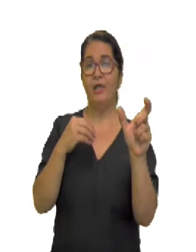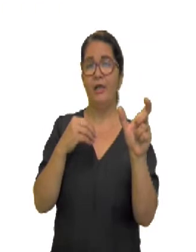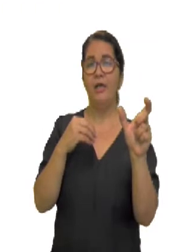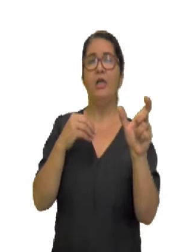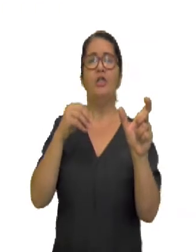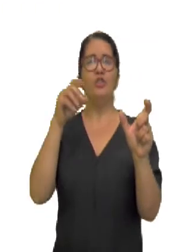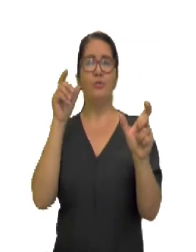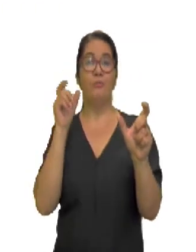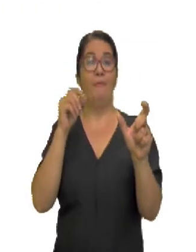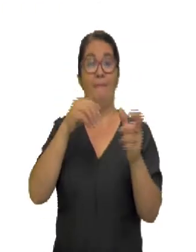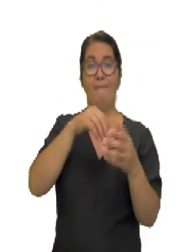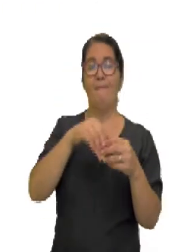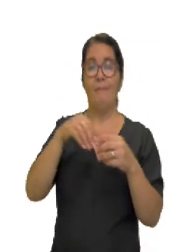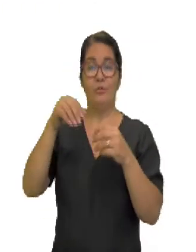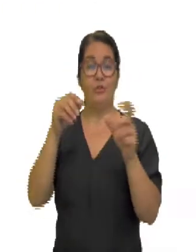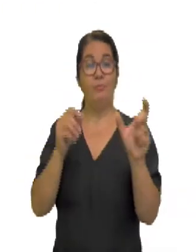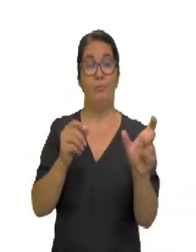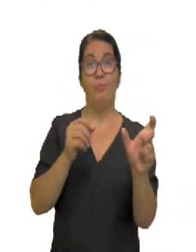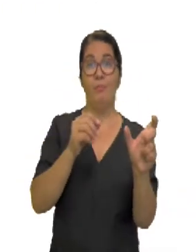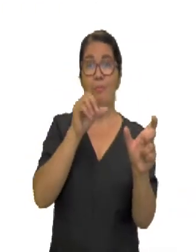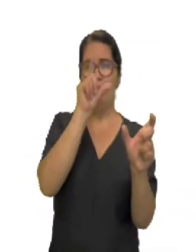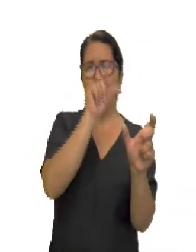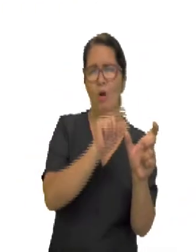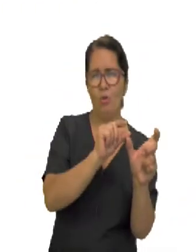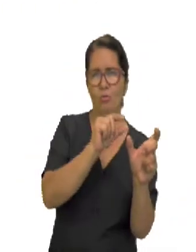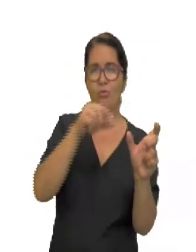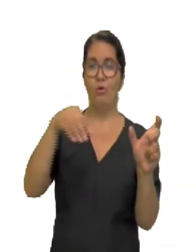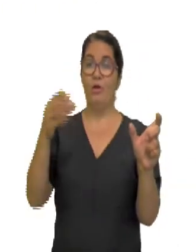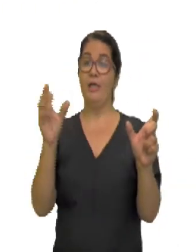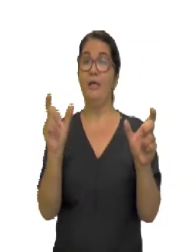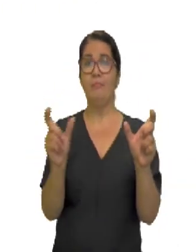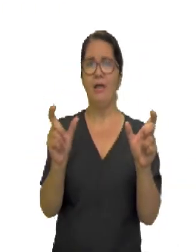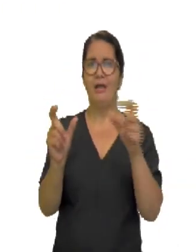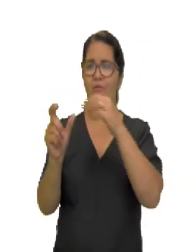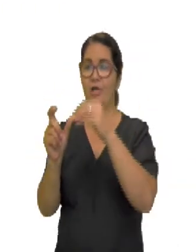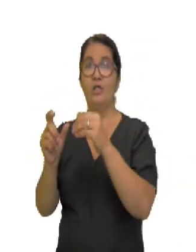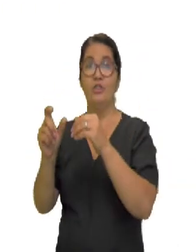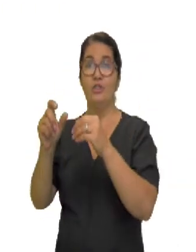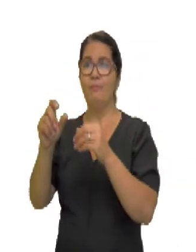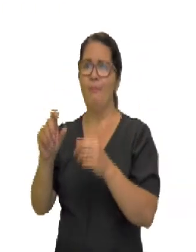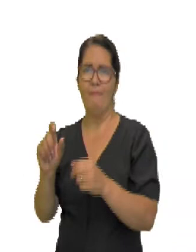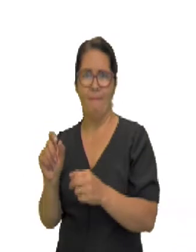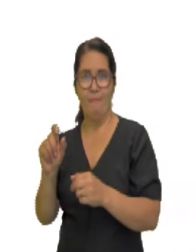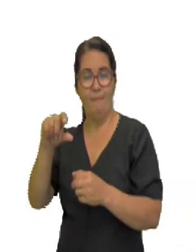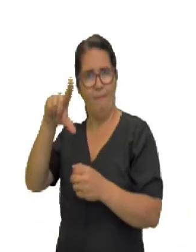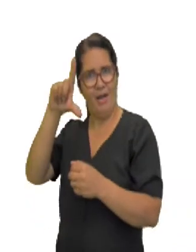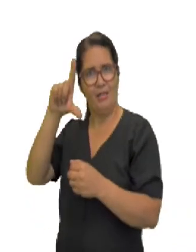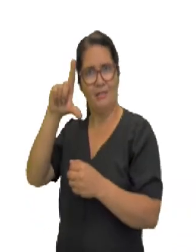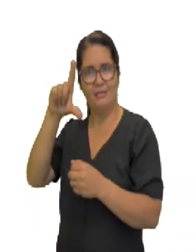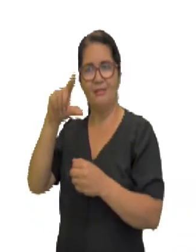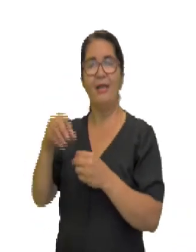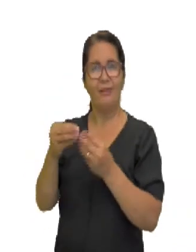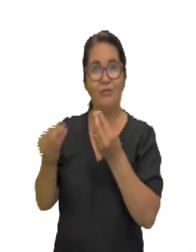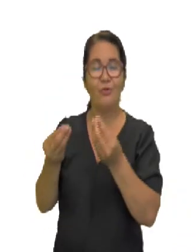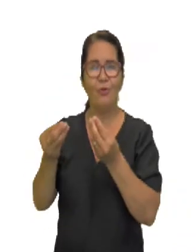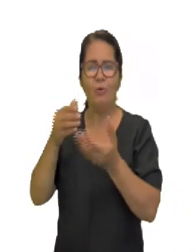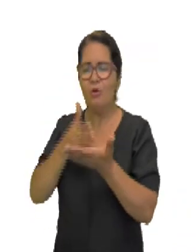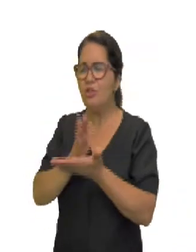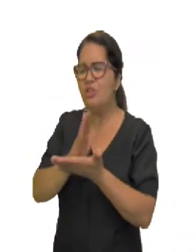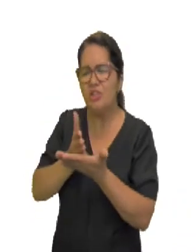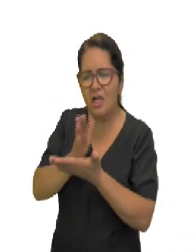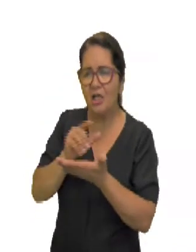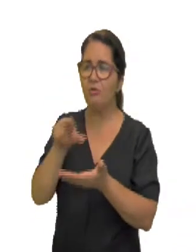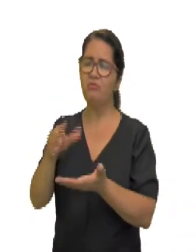aí eu classifico como analítico, e o sufixo no finalzinho do adjetivo, que é o sintético.